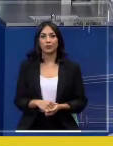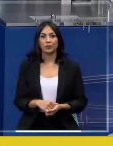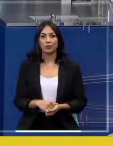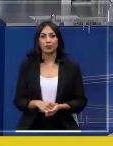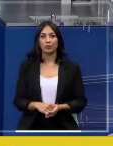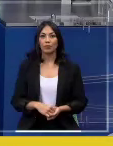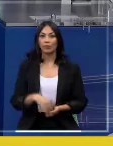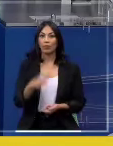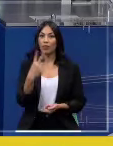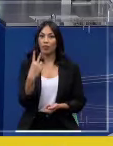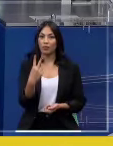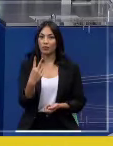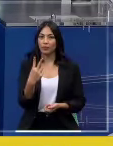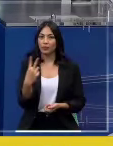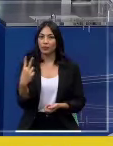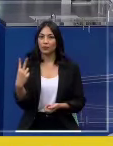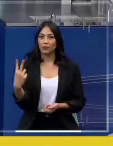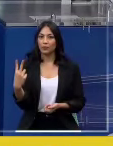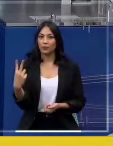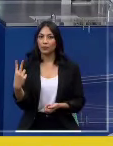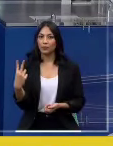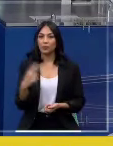número 22